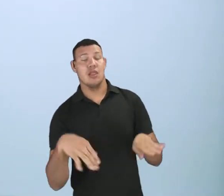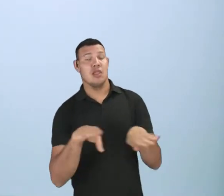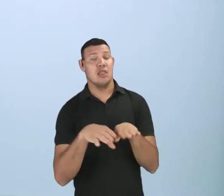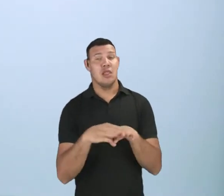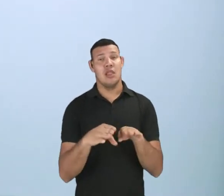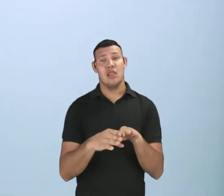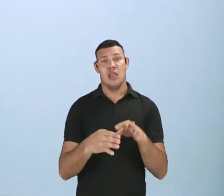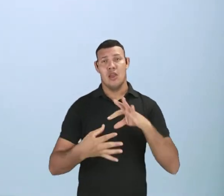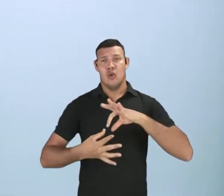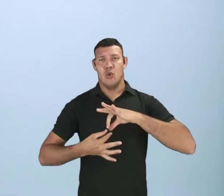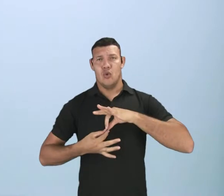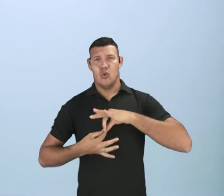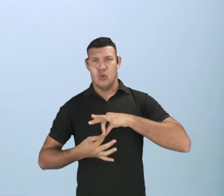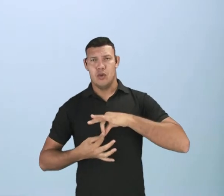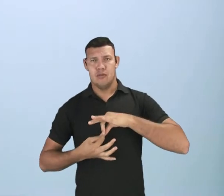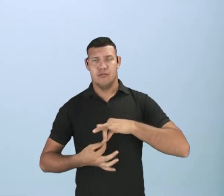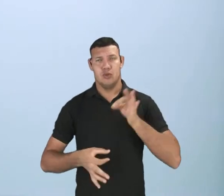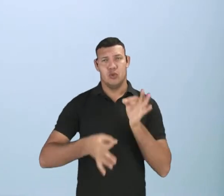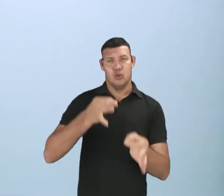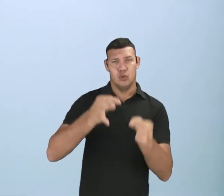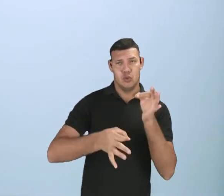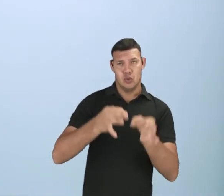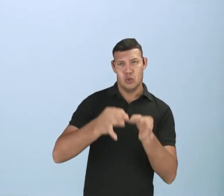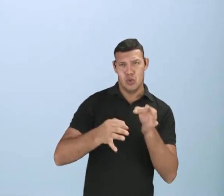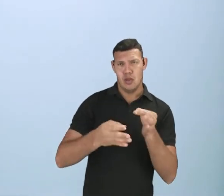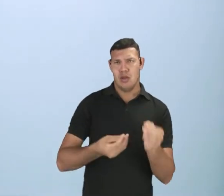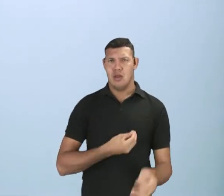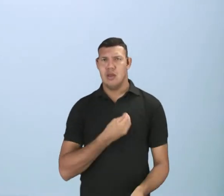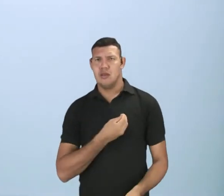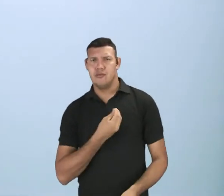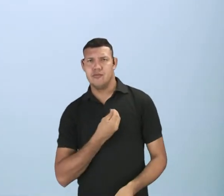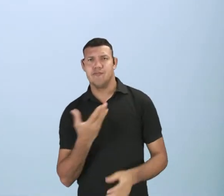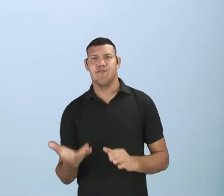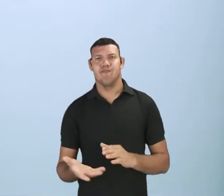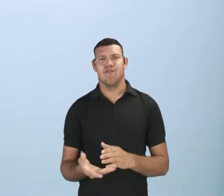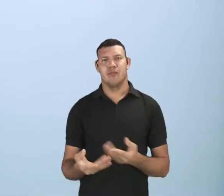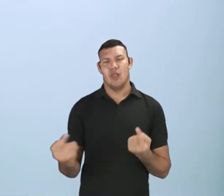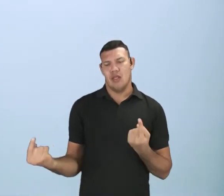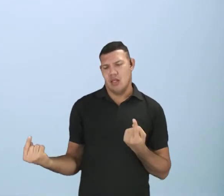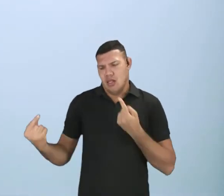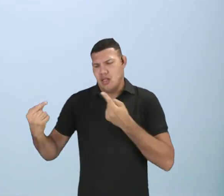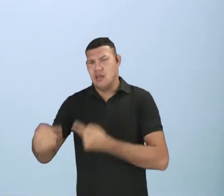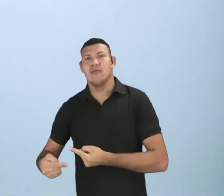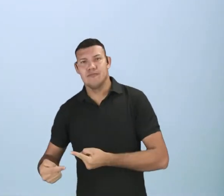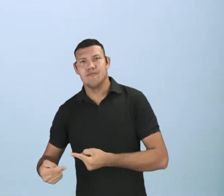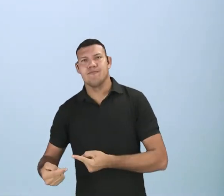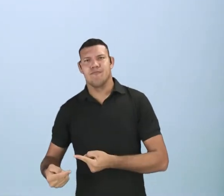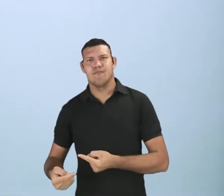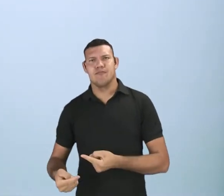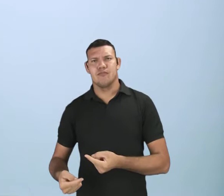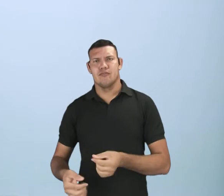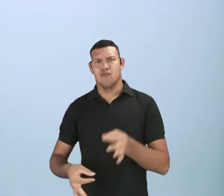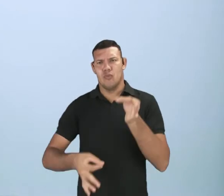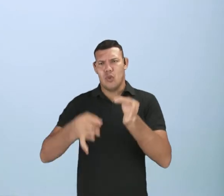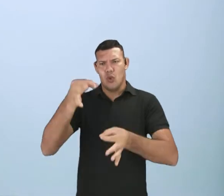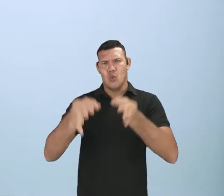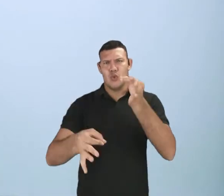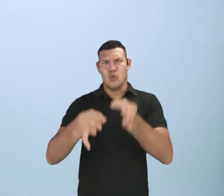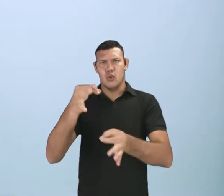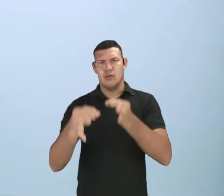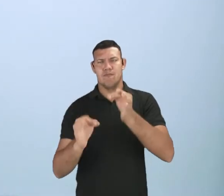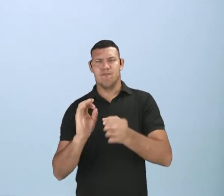caso de justiça, né? Ela tinha competição exclusiva para isso, ela julgava